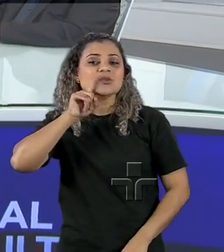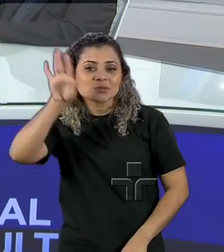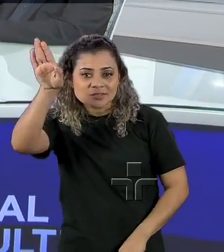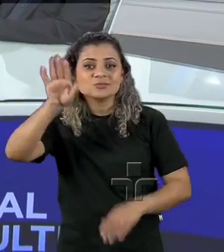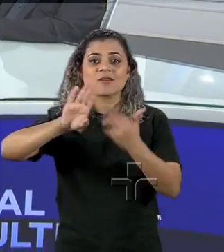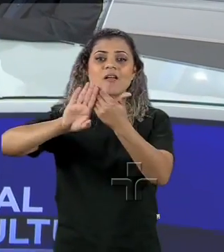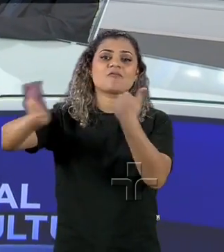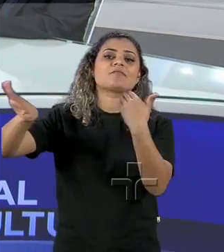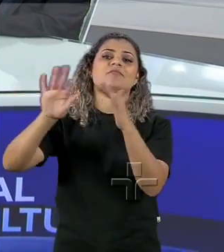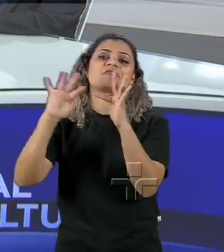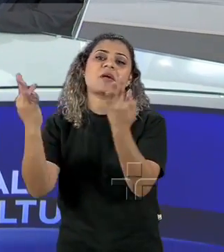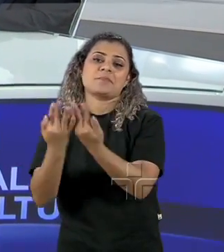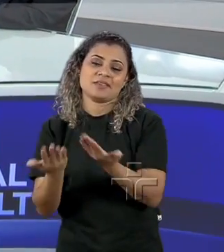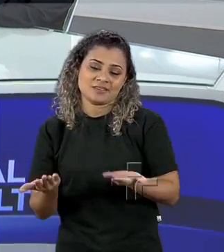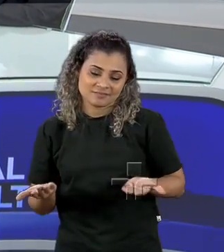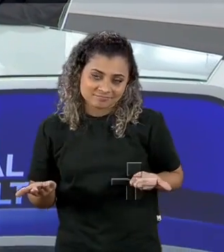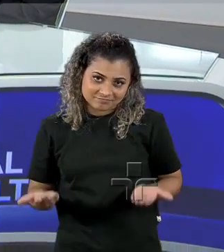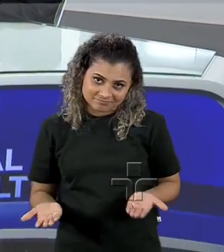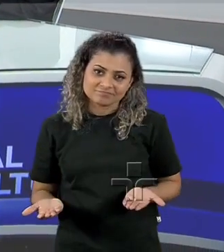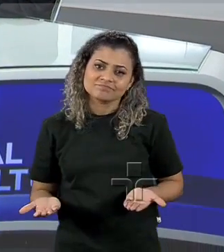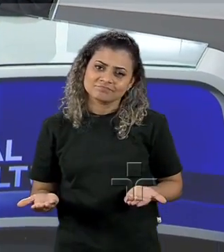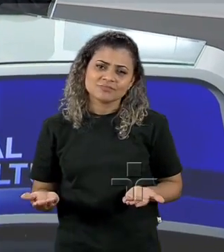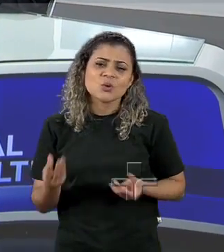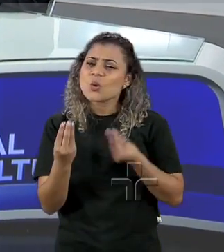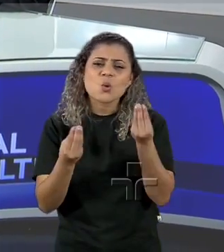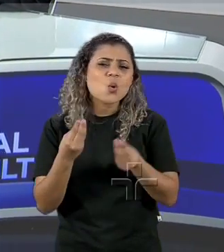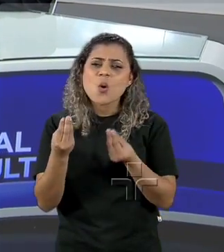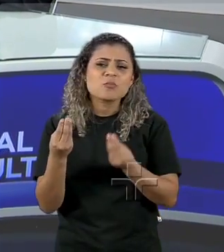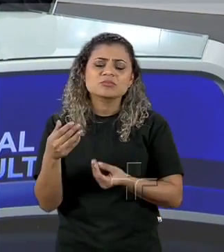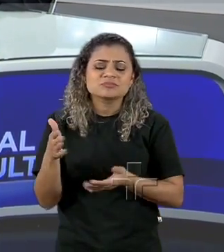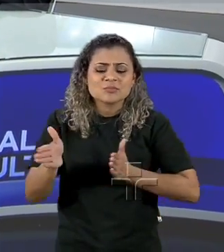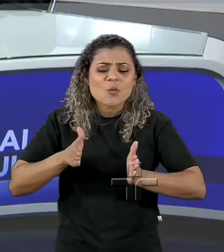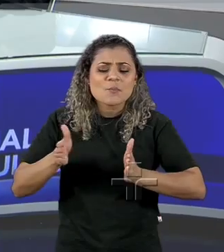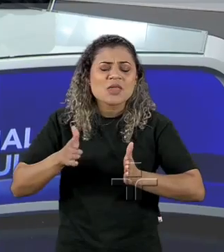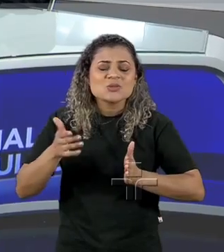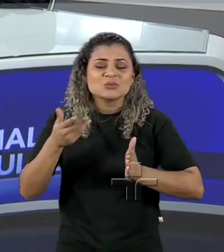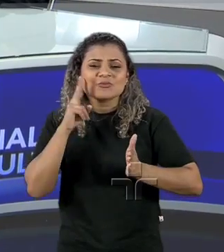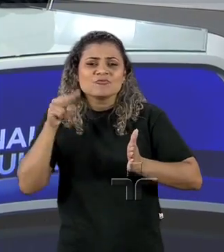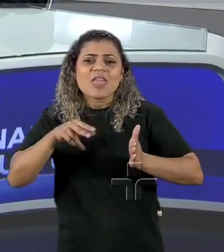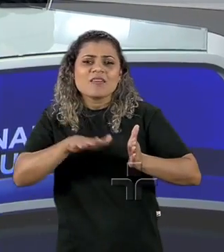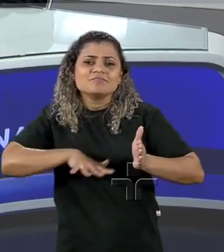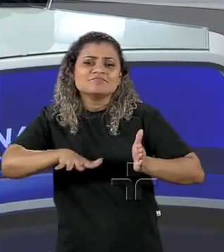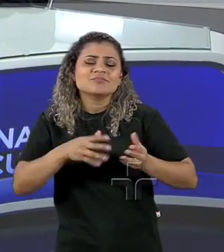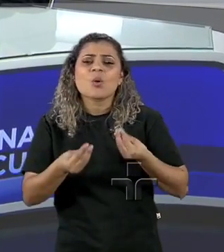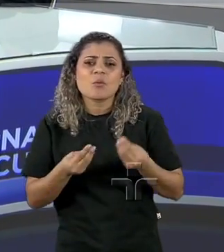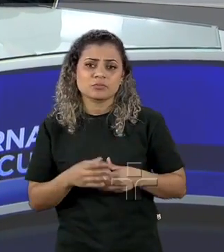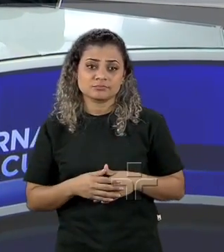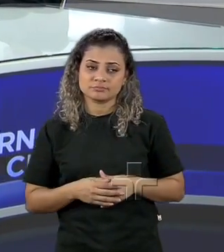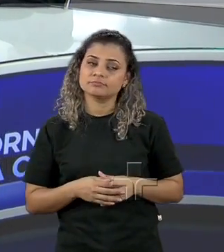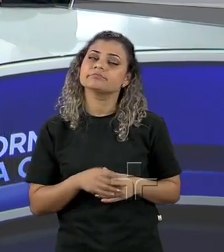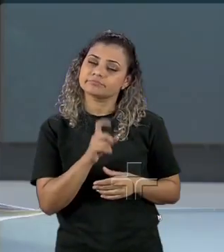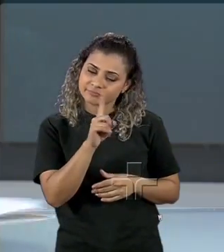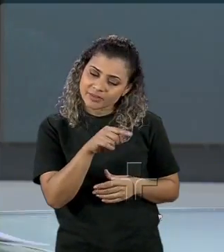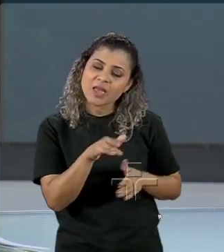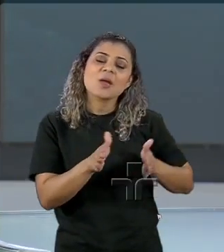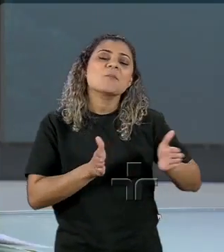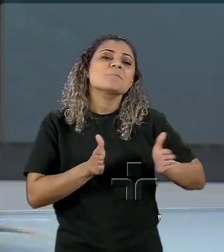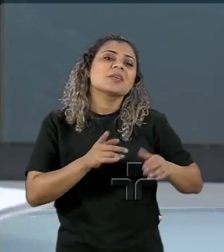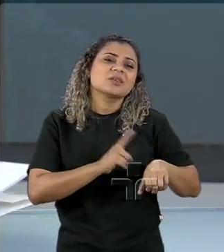Unidos afastadas dos pais. Como avaliar esse momento, ministro? Pois é, um momento muito delicado.